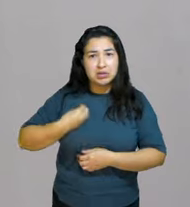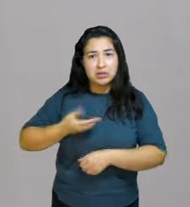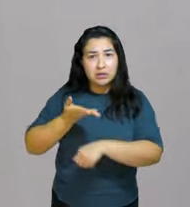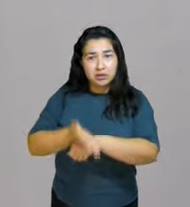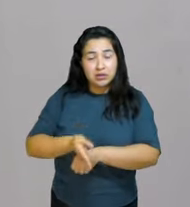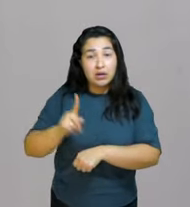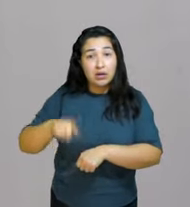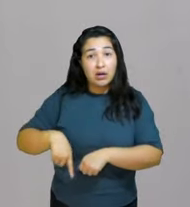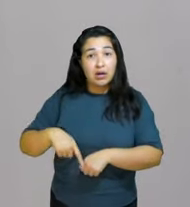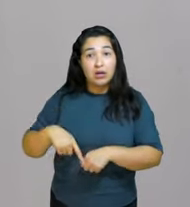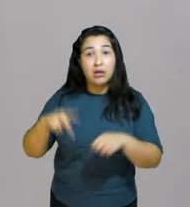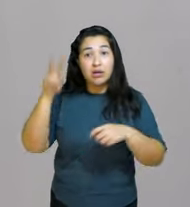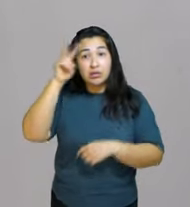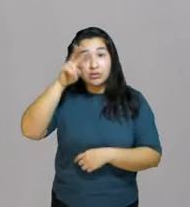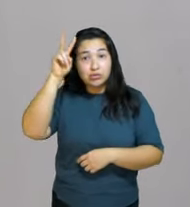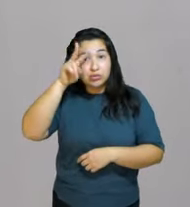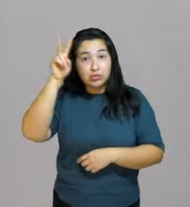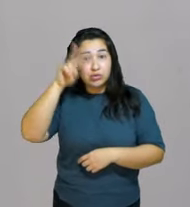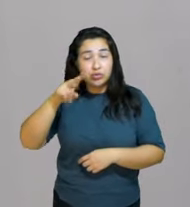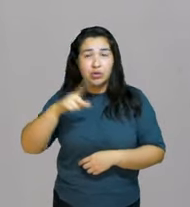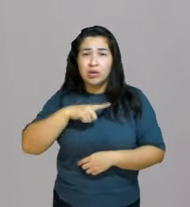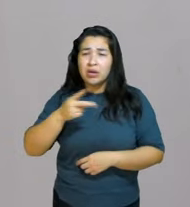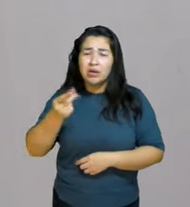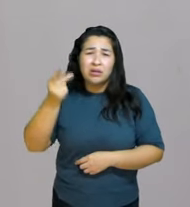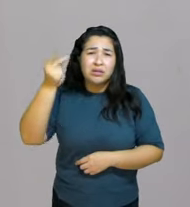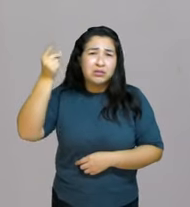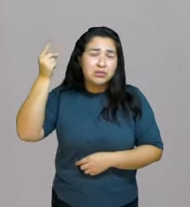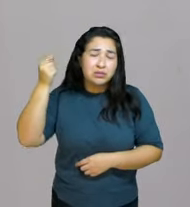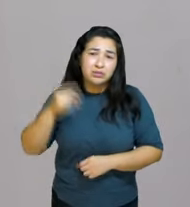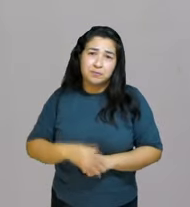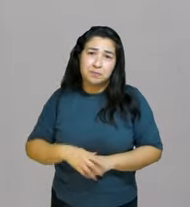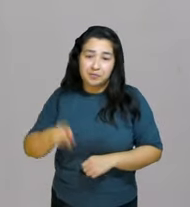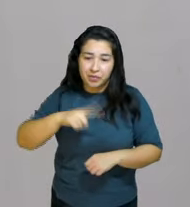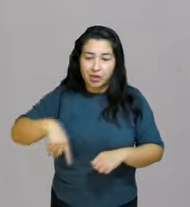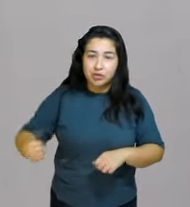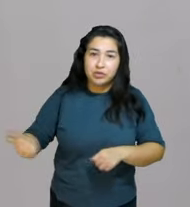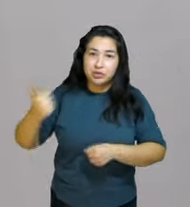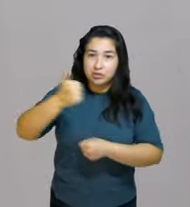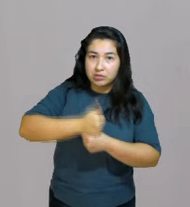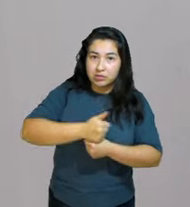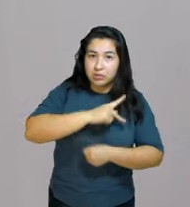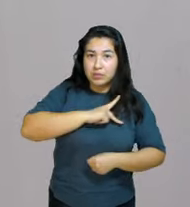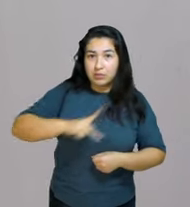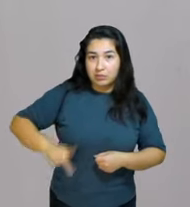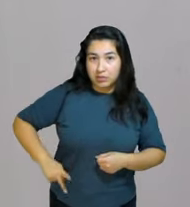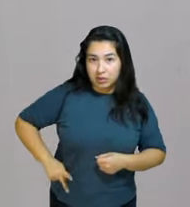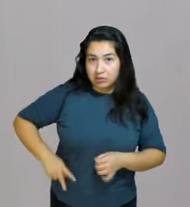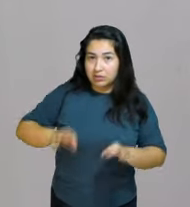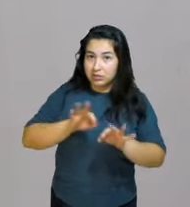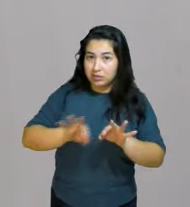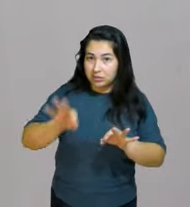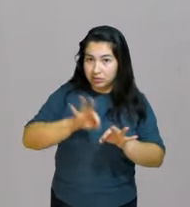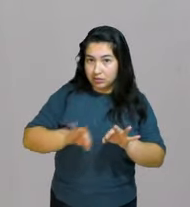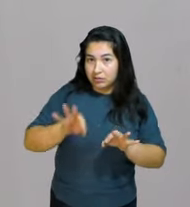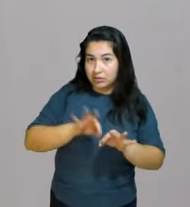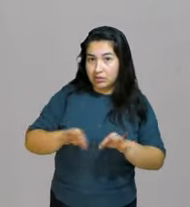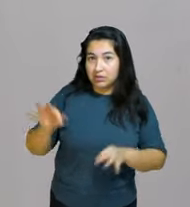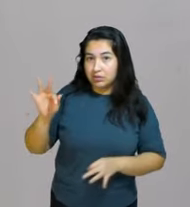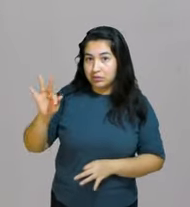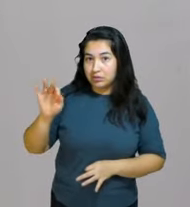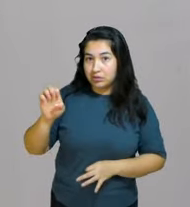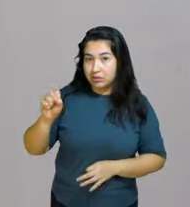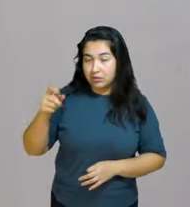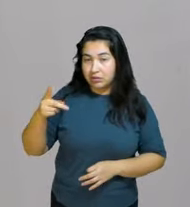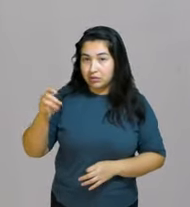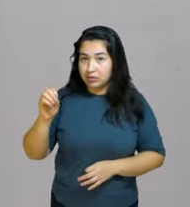modalidade é inadmissível para quem assume a presidência de uma entidade como a FESPORT. Ponto número